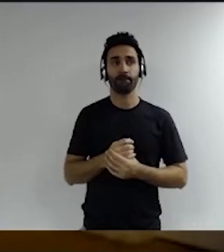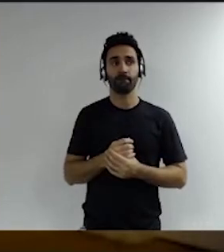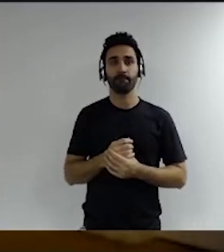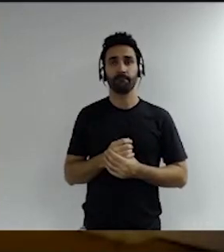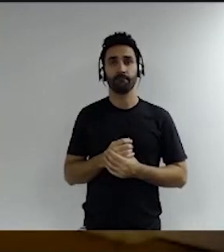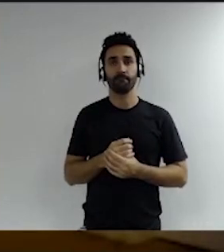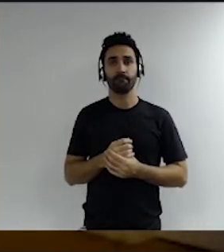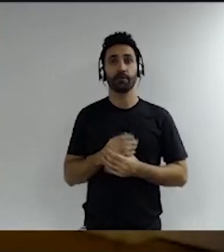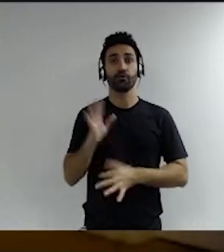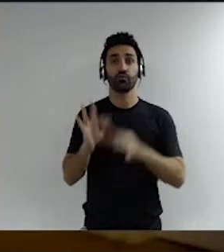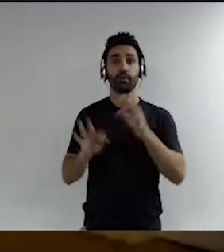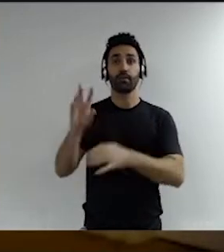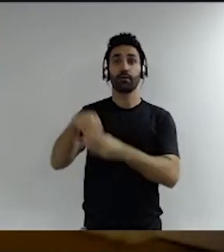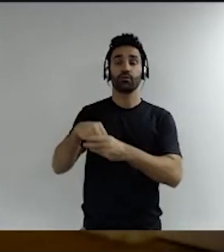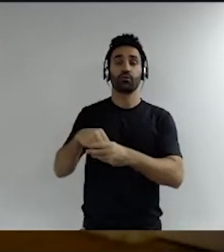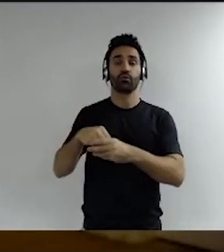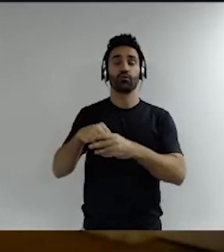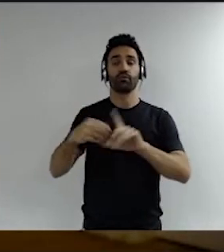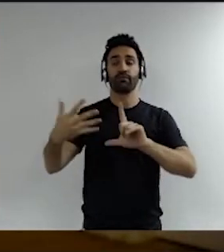por videoconferência.